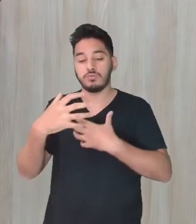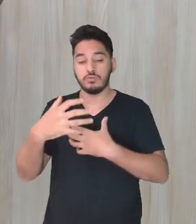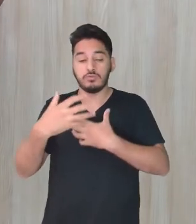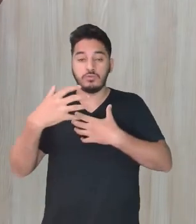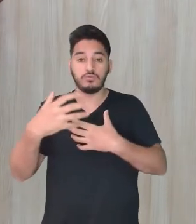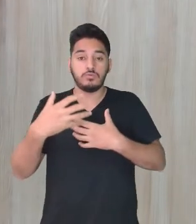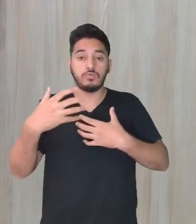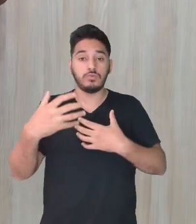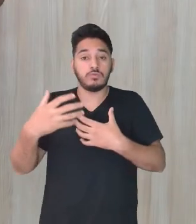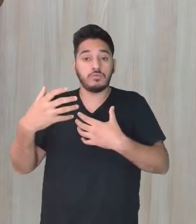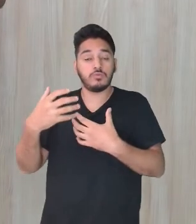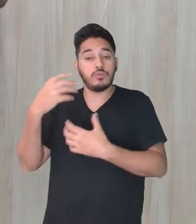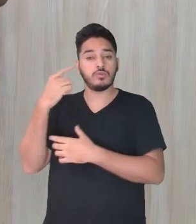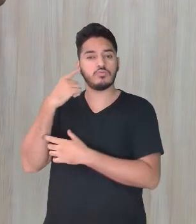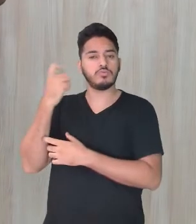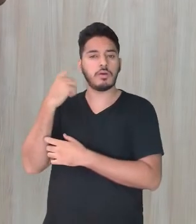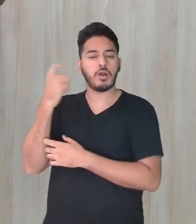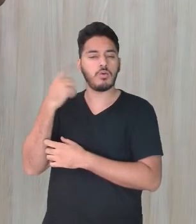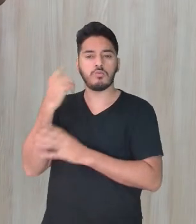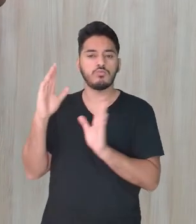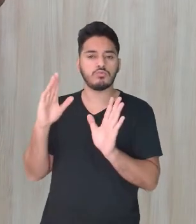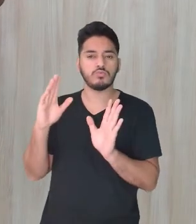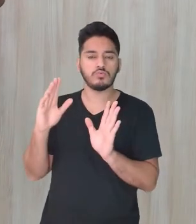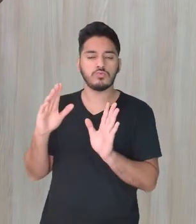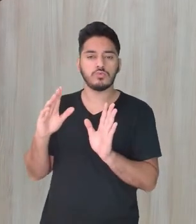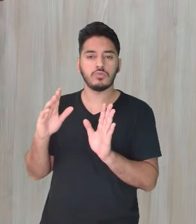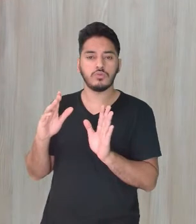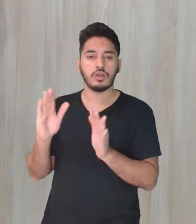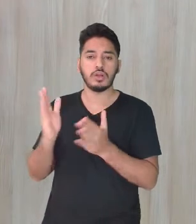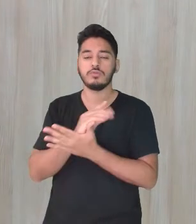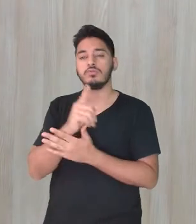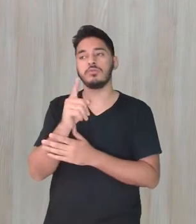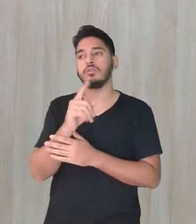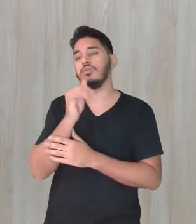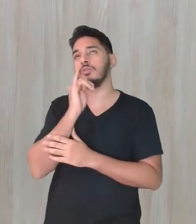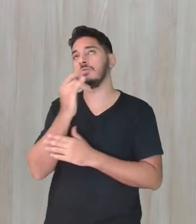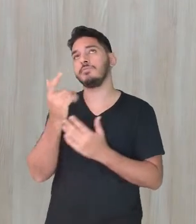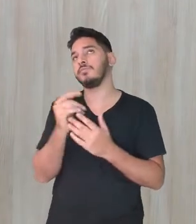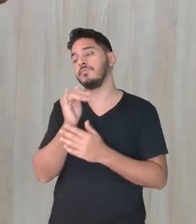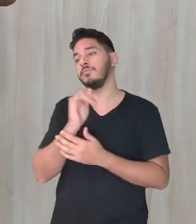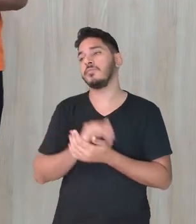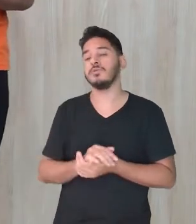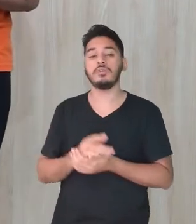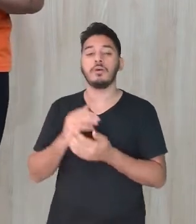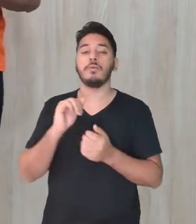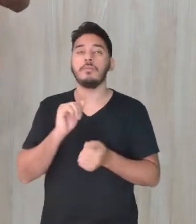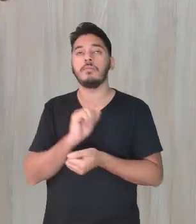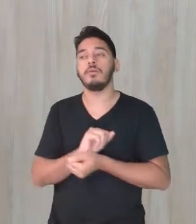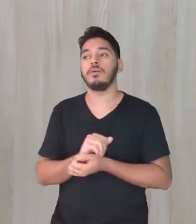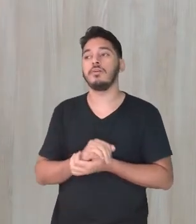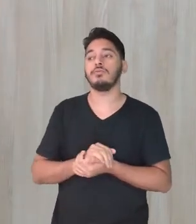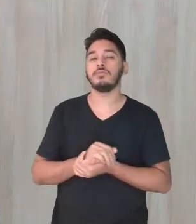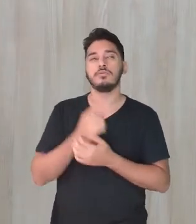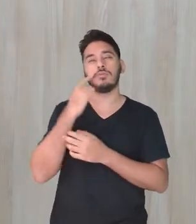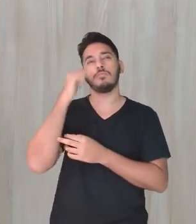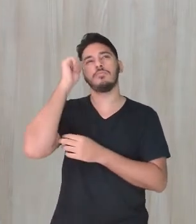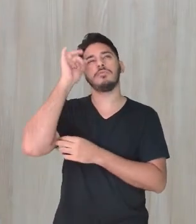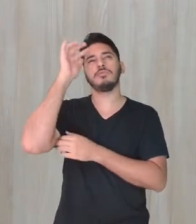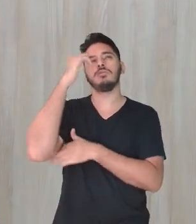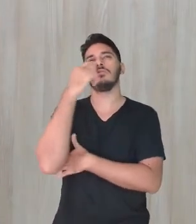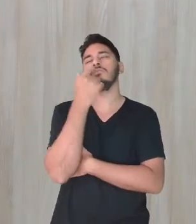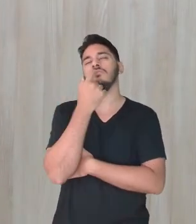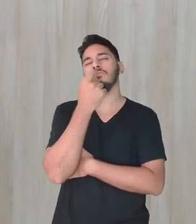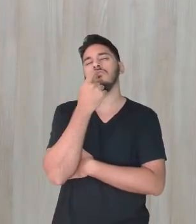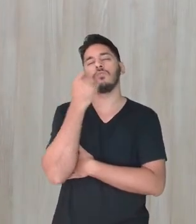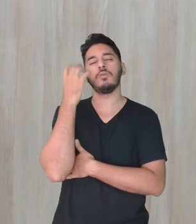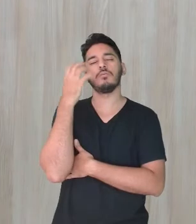gente tem sonoros, né? Então, de repente, você está assim, é muito comum. Se você parar, de vez em quando você está pensando em